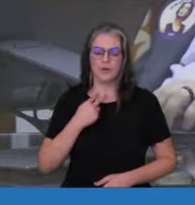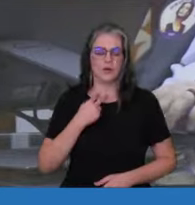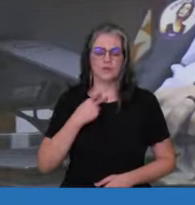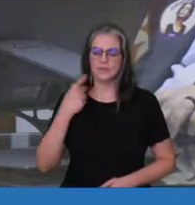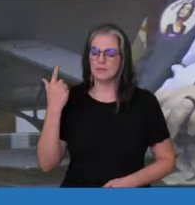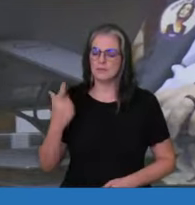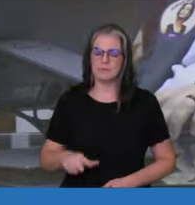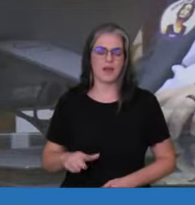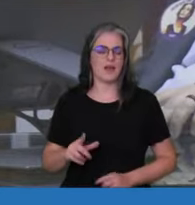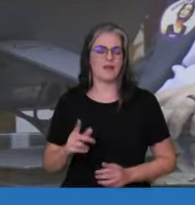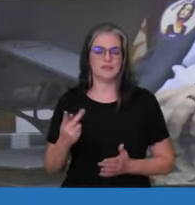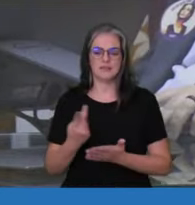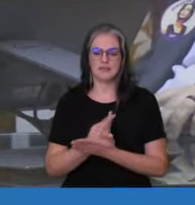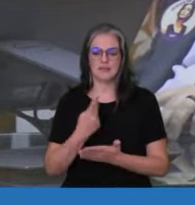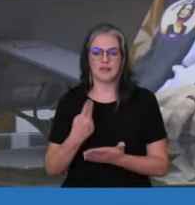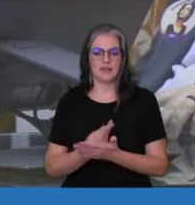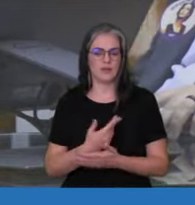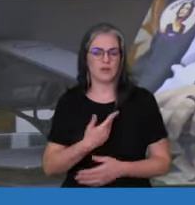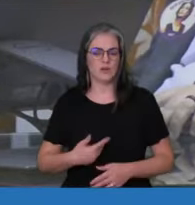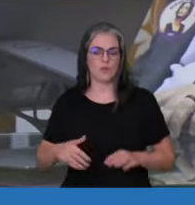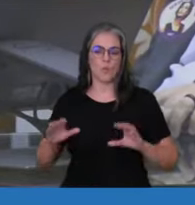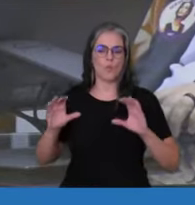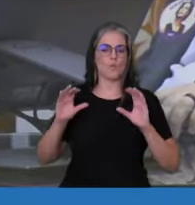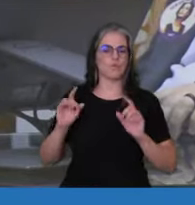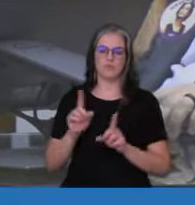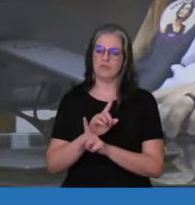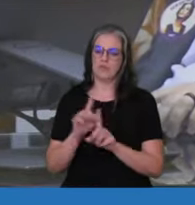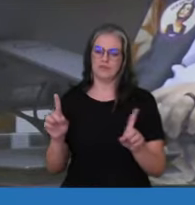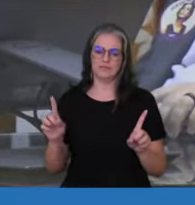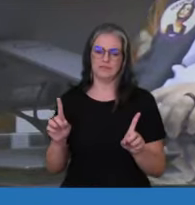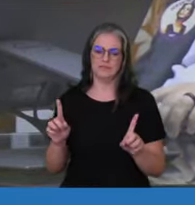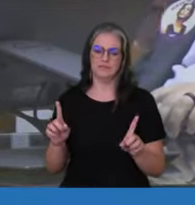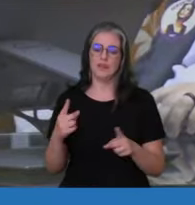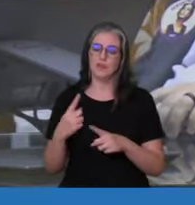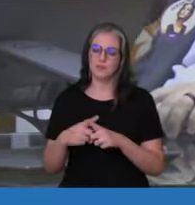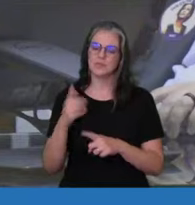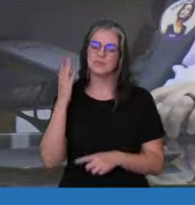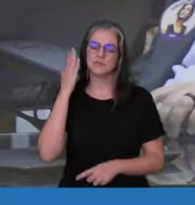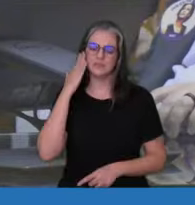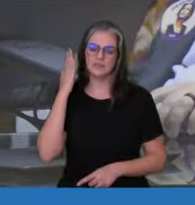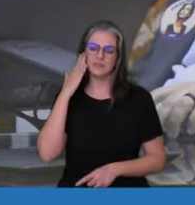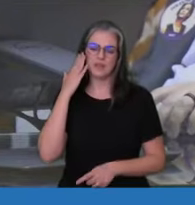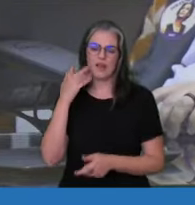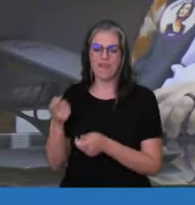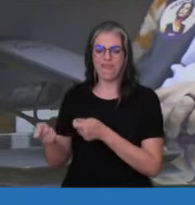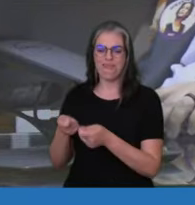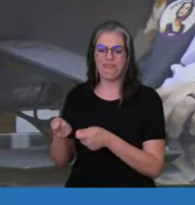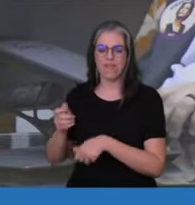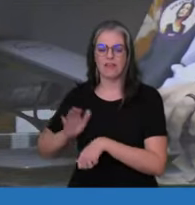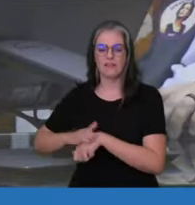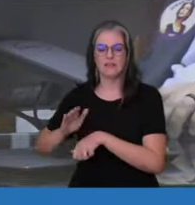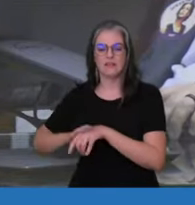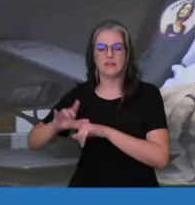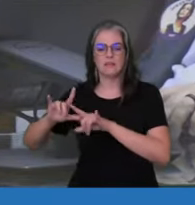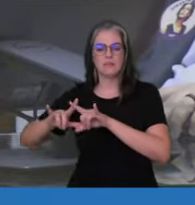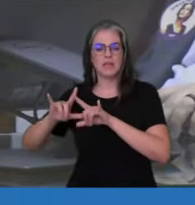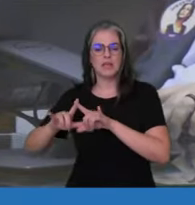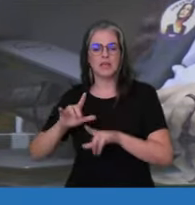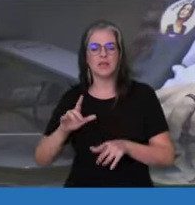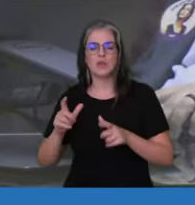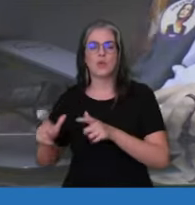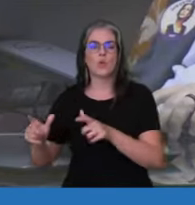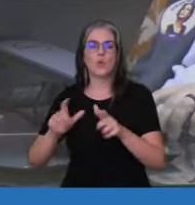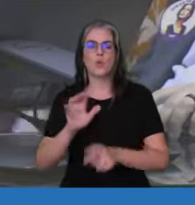brasileiro diante do domínio das milícias nos territórios do Brasil afora, não só no meu